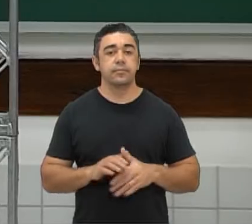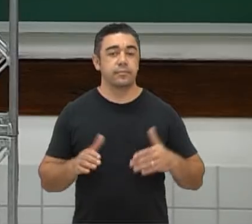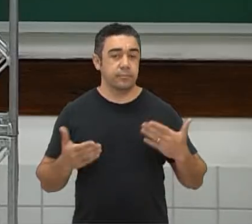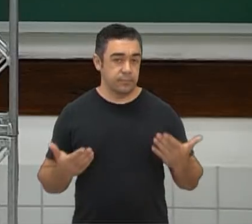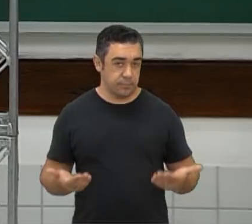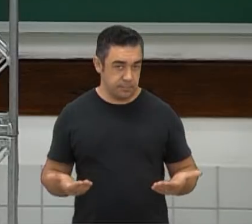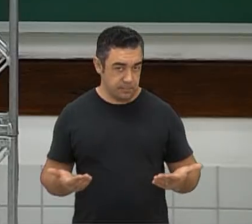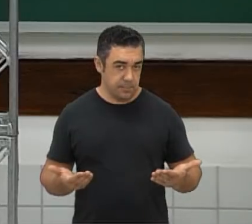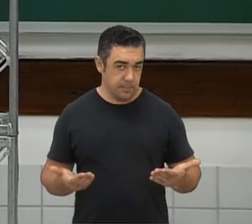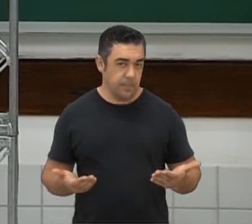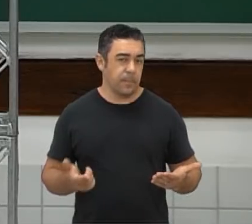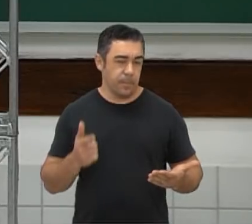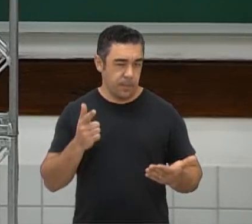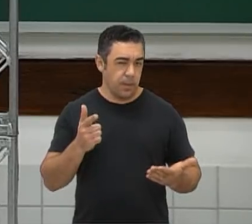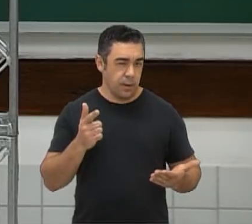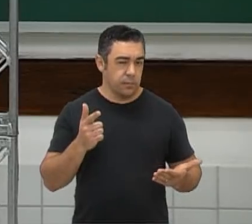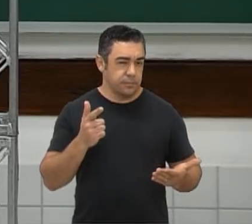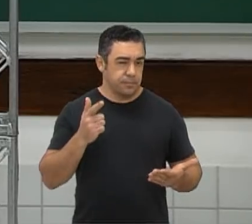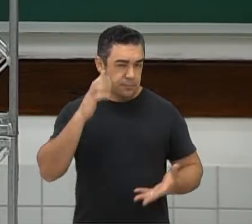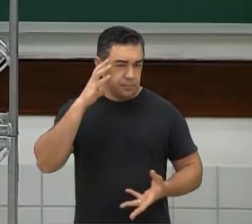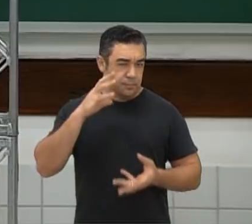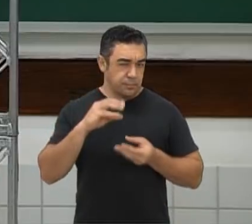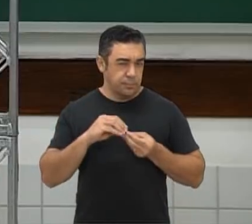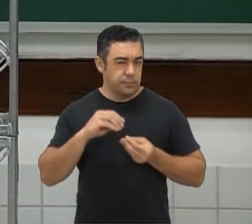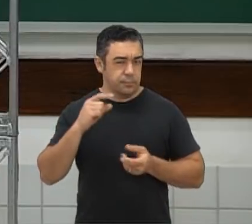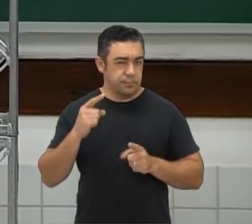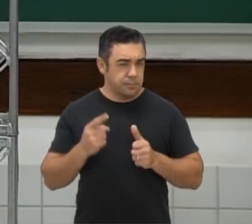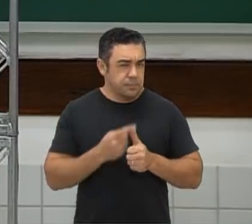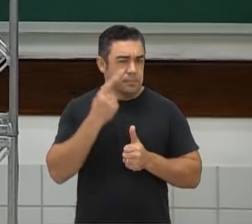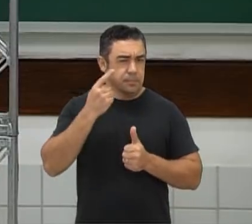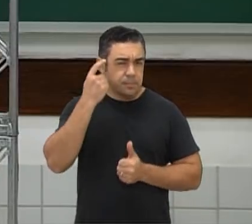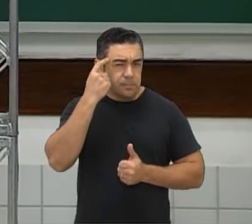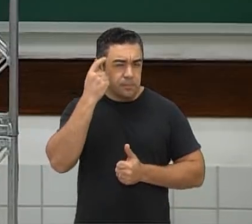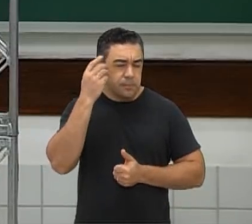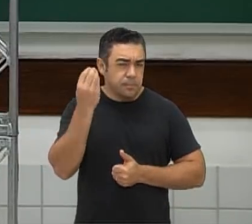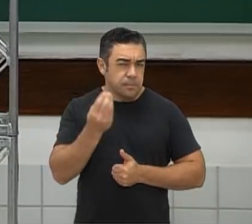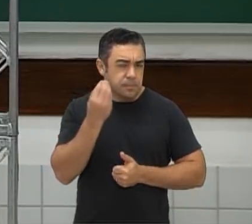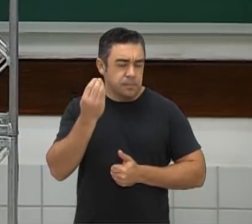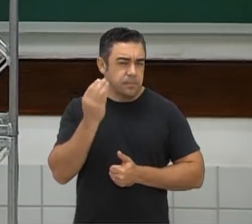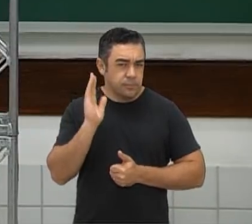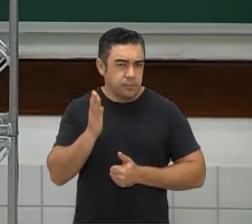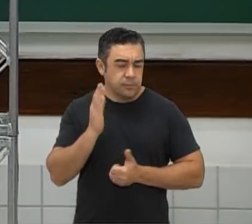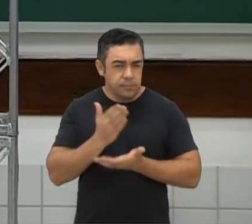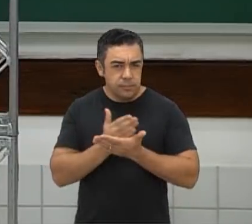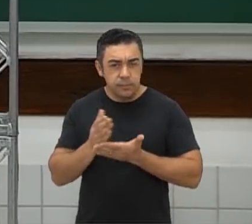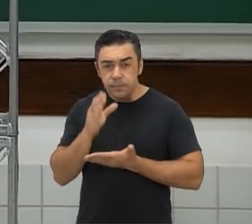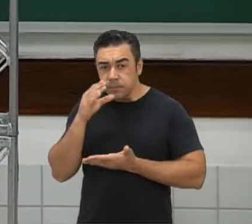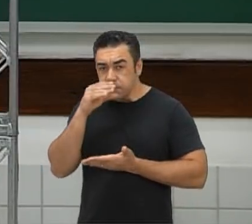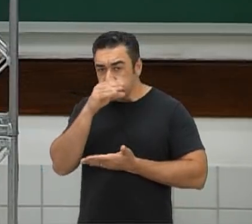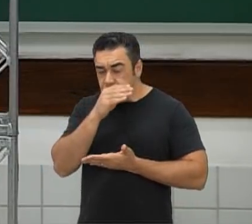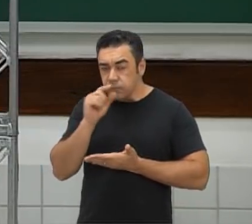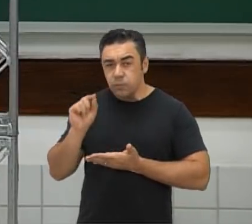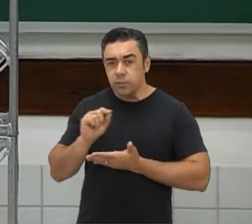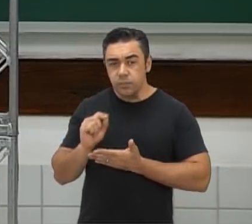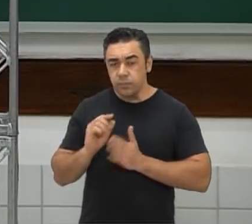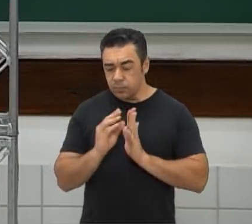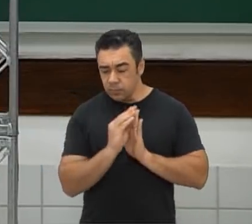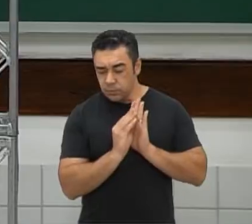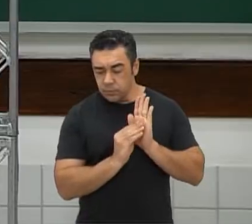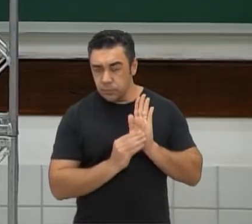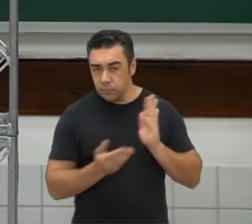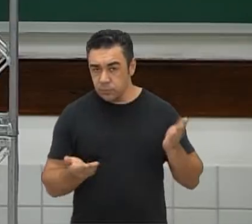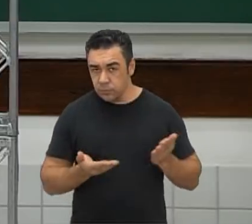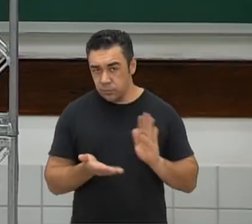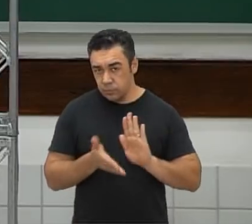Então, galera, e aí? Ficou meio complexo pensar a primeira questão assim, já para a gente aquecer, né, sobre os conteúdos que estamos propondo